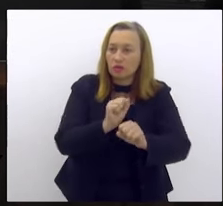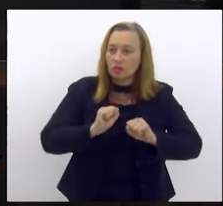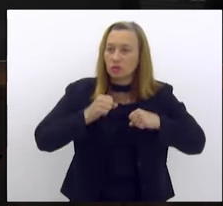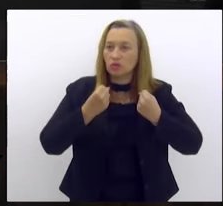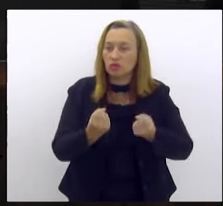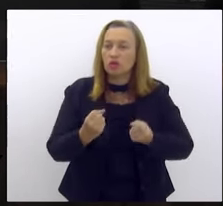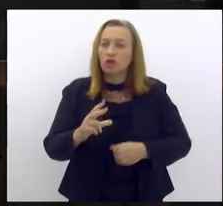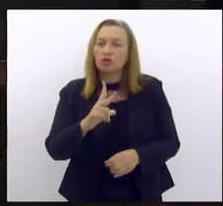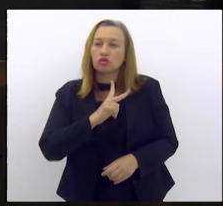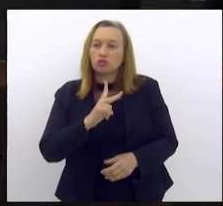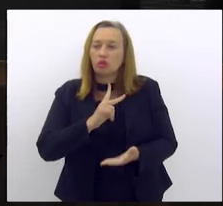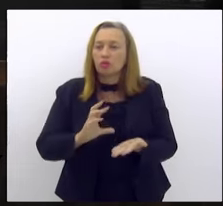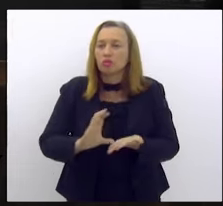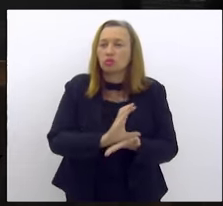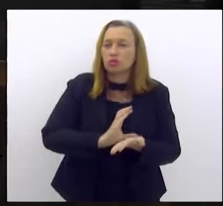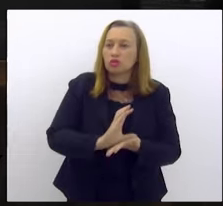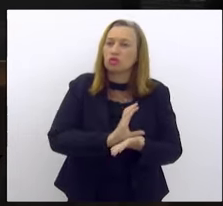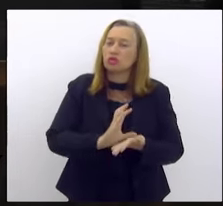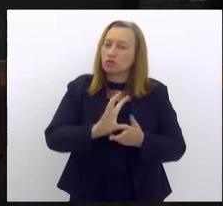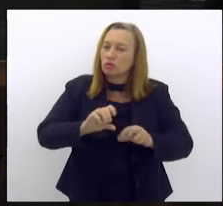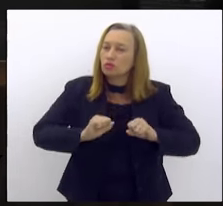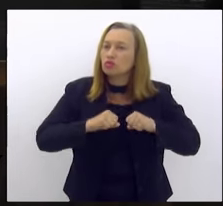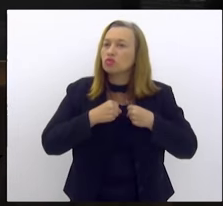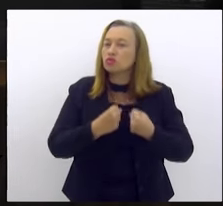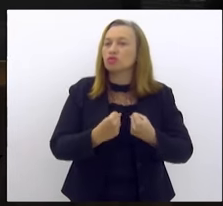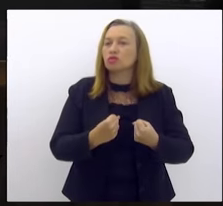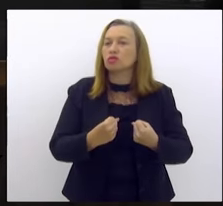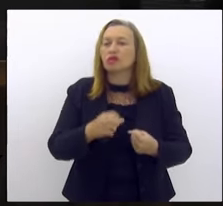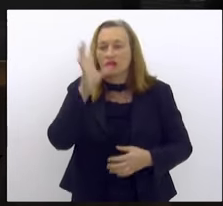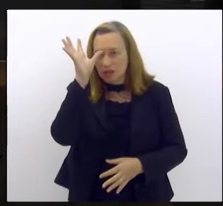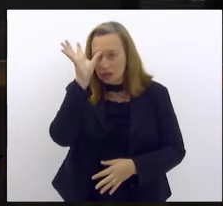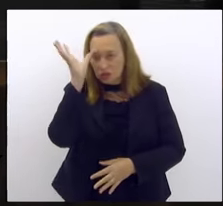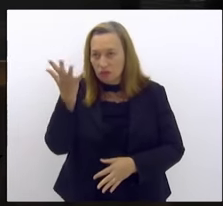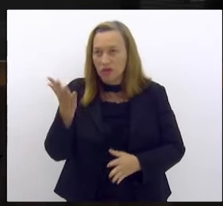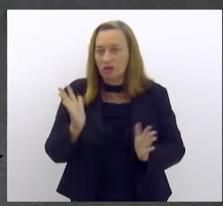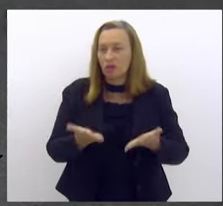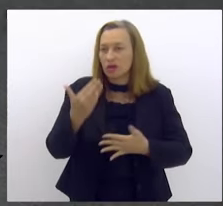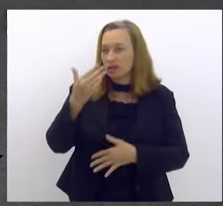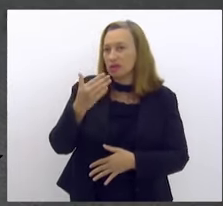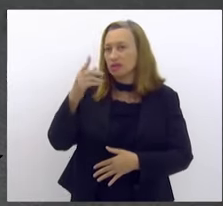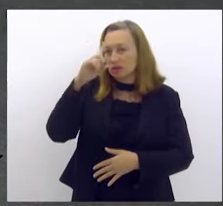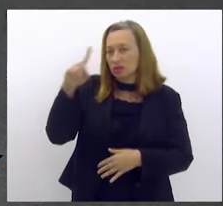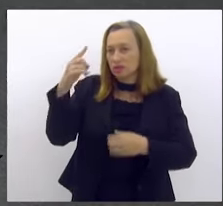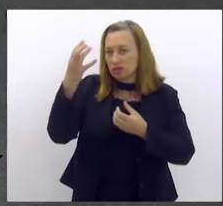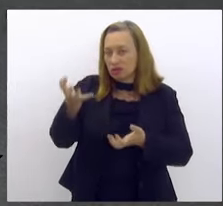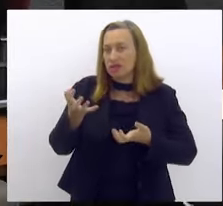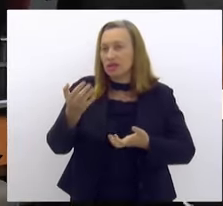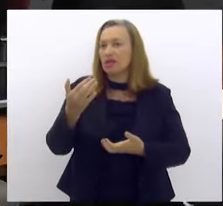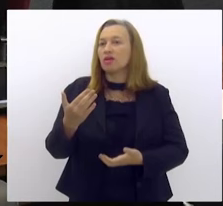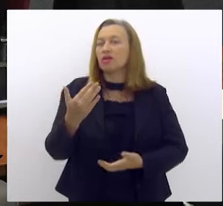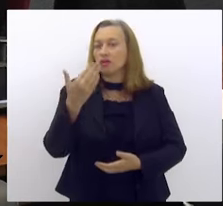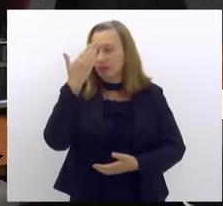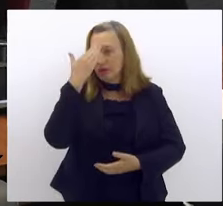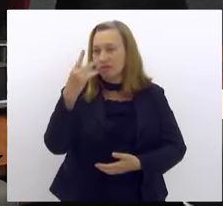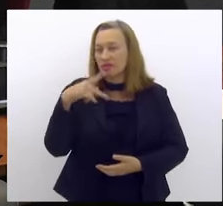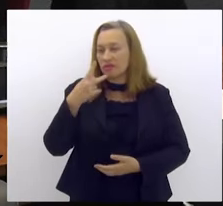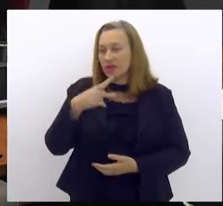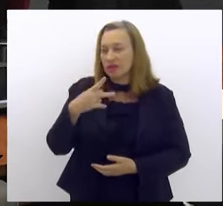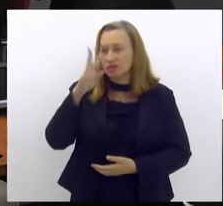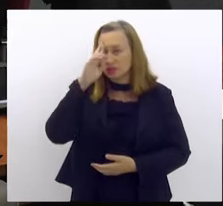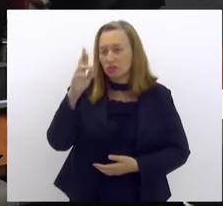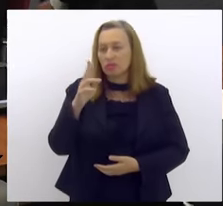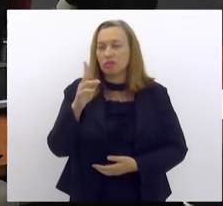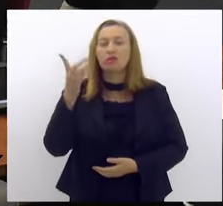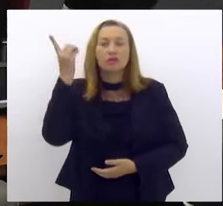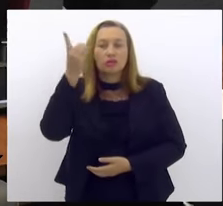próprios conselheiros estão muito imbuídos nisso, a gente vai ter uma solução Maravilha. Feliz, se Deus quiser. Muito obrigado, mas, presidente. Muito bem colocado por Vossa Excelência. Incluir